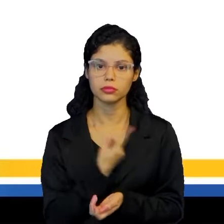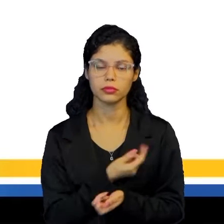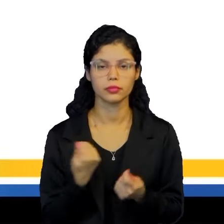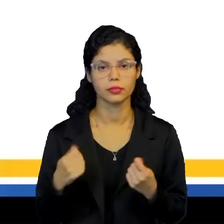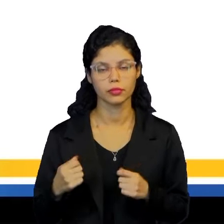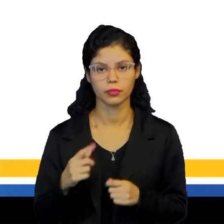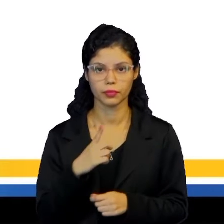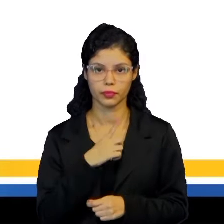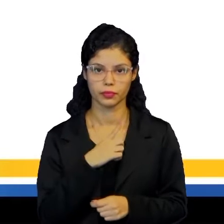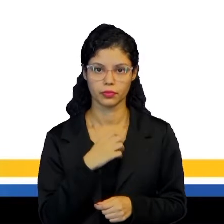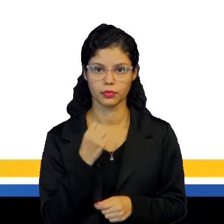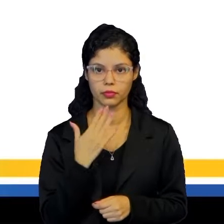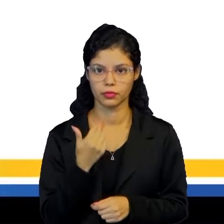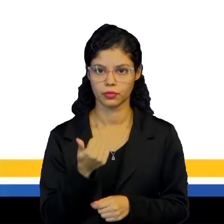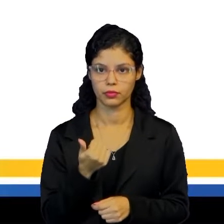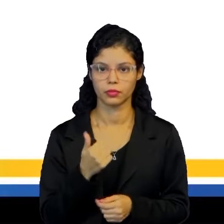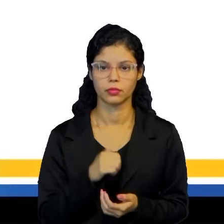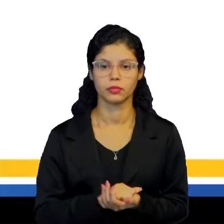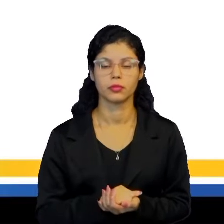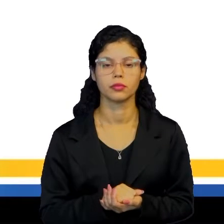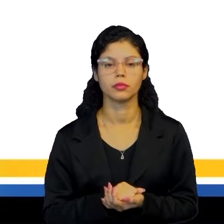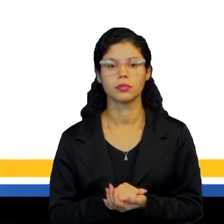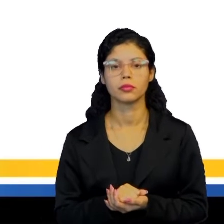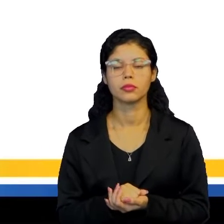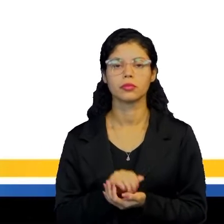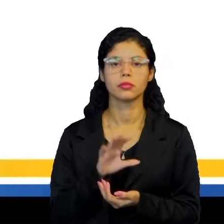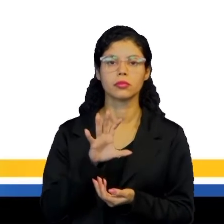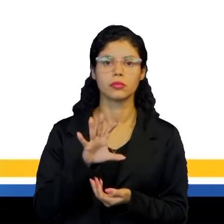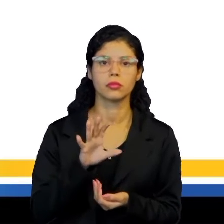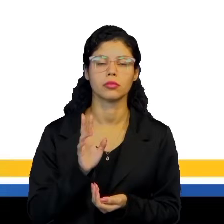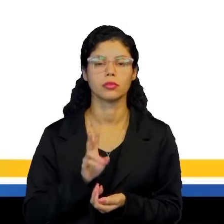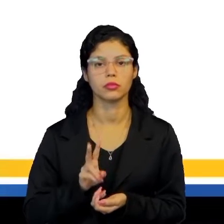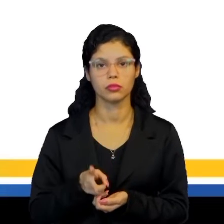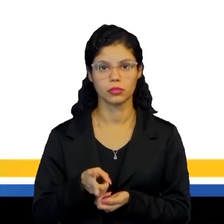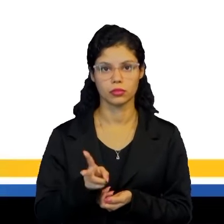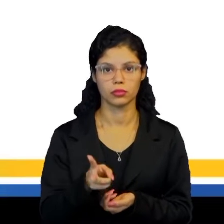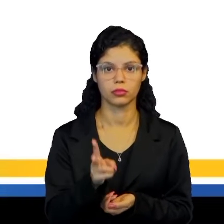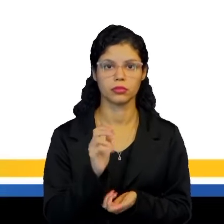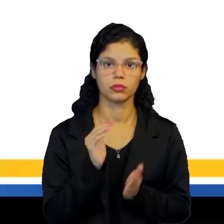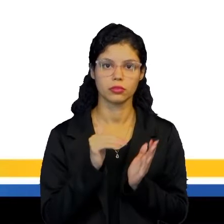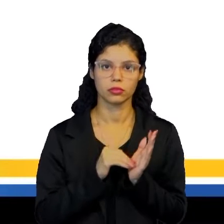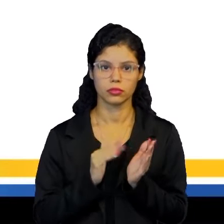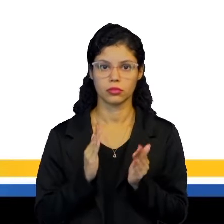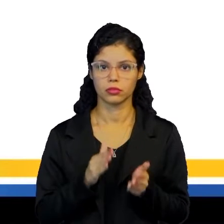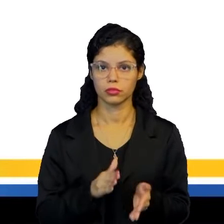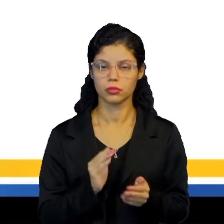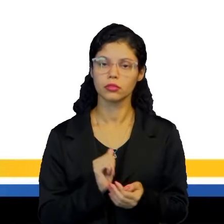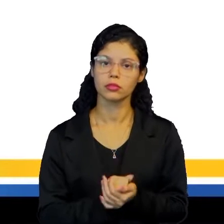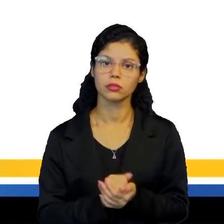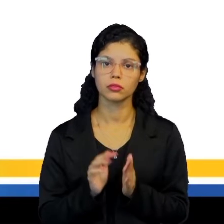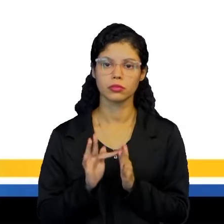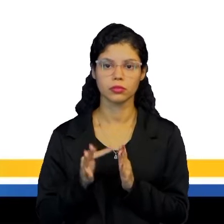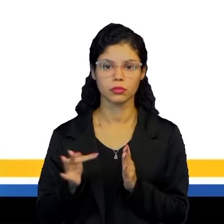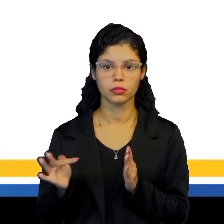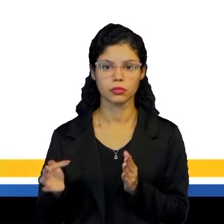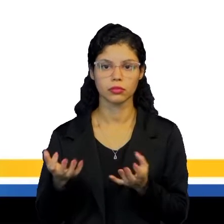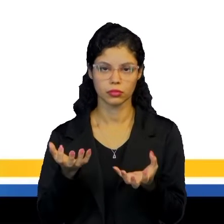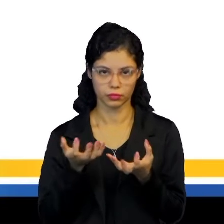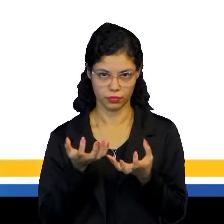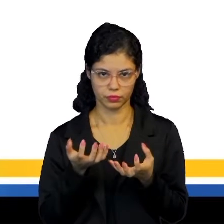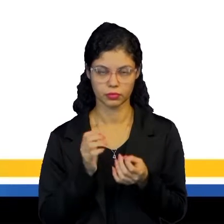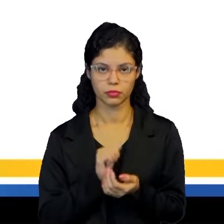na PG, tudo bem? Então, assim a gente pode continuar até chegar na fórmula que a gente está